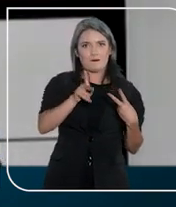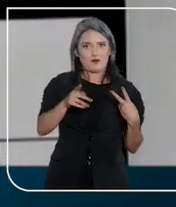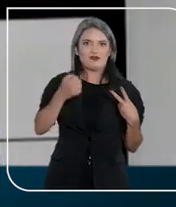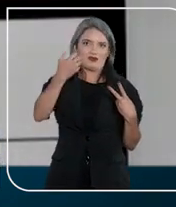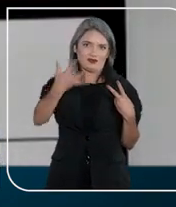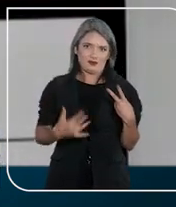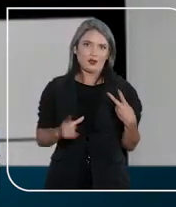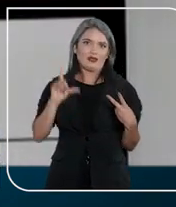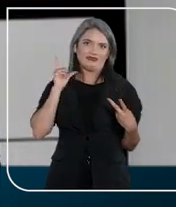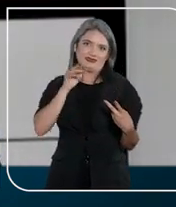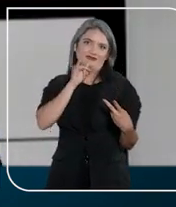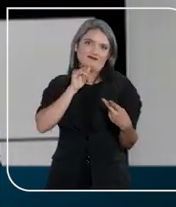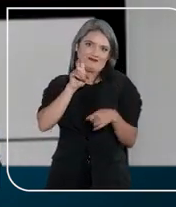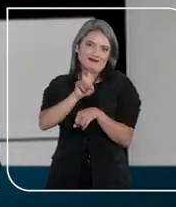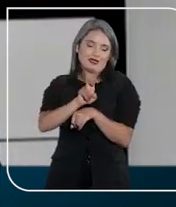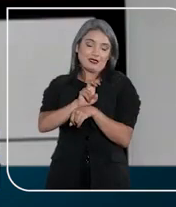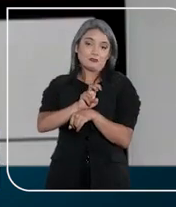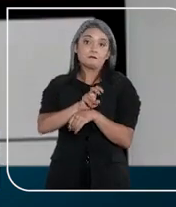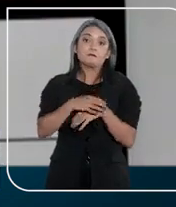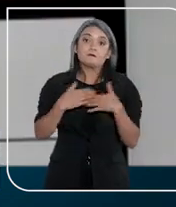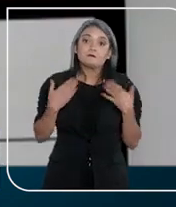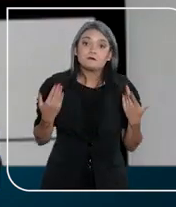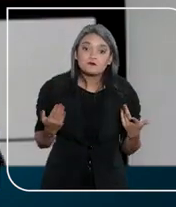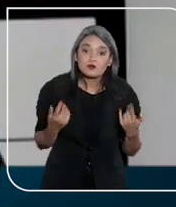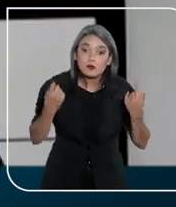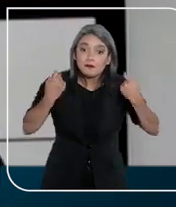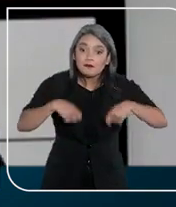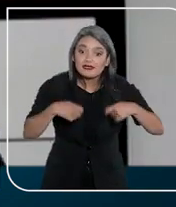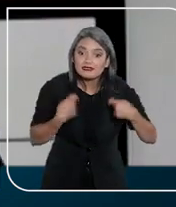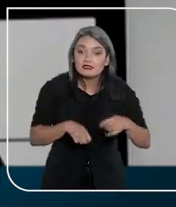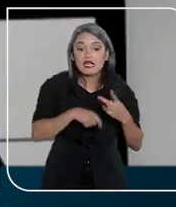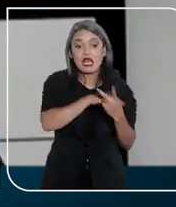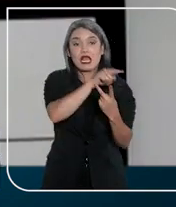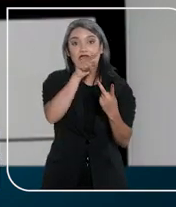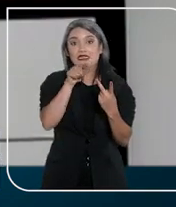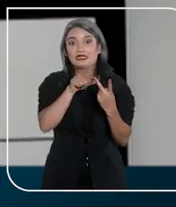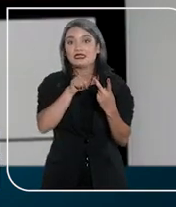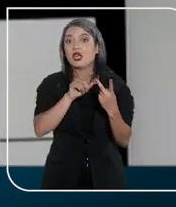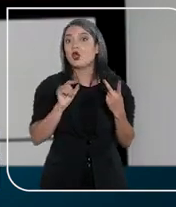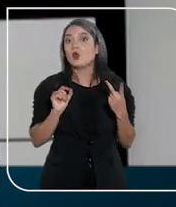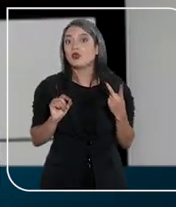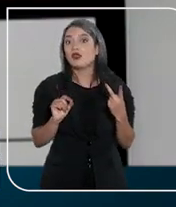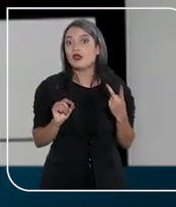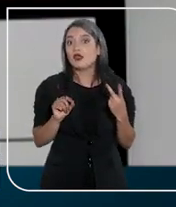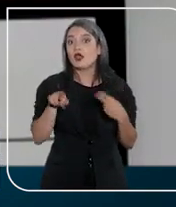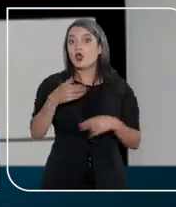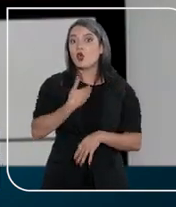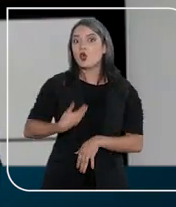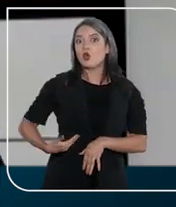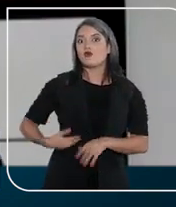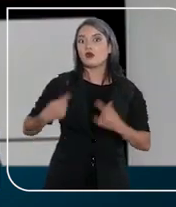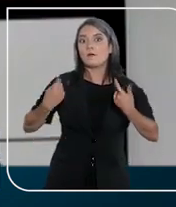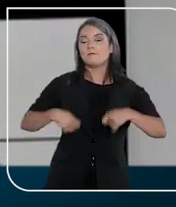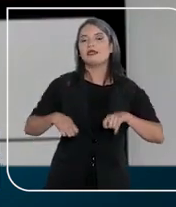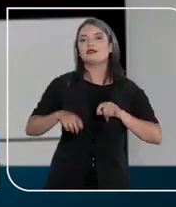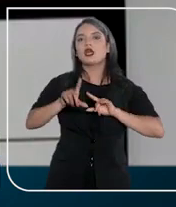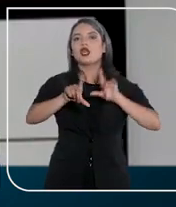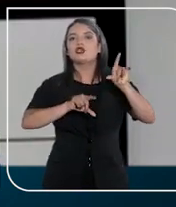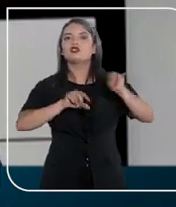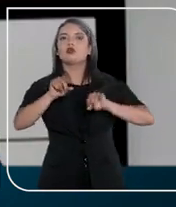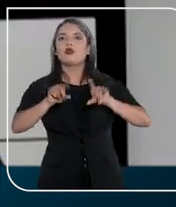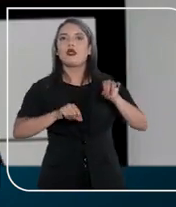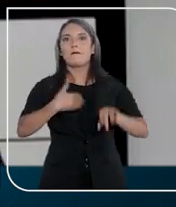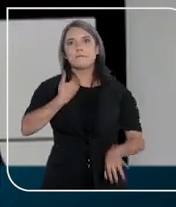no exemplo aqui da creche. Então, o que nós temos que ver como um segundo momento é de que o Estado ele tem que selecionar os